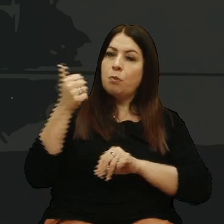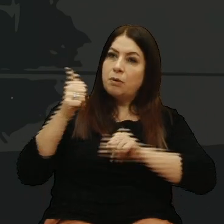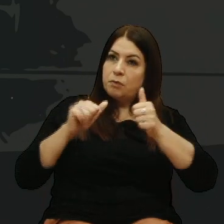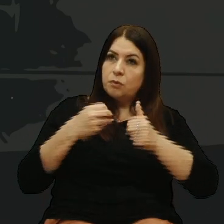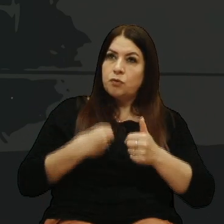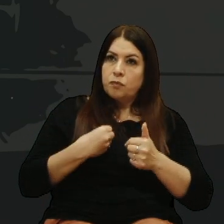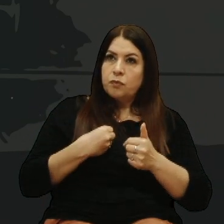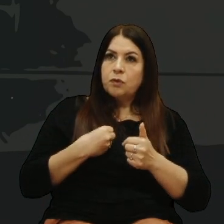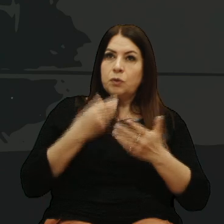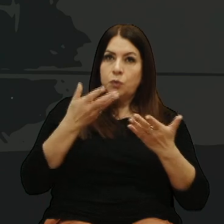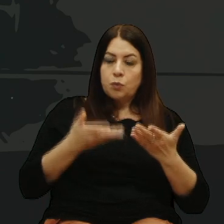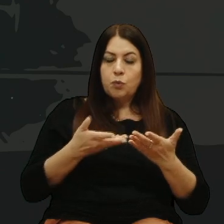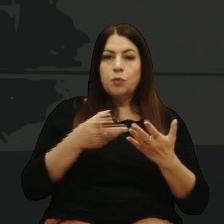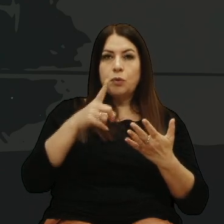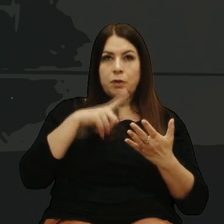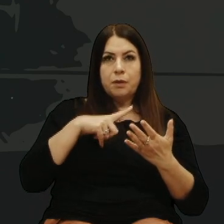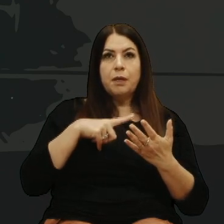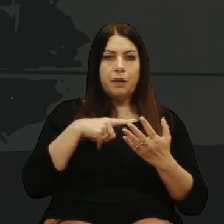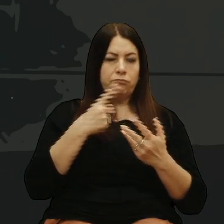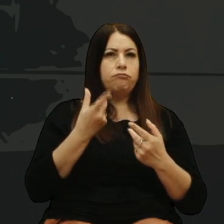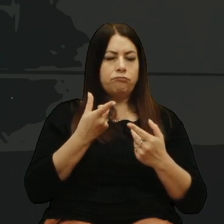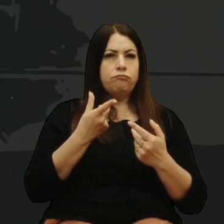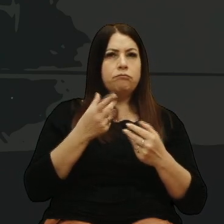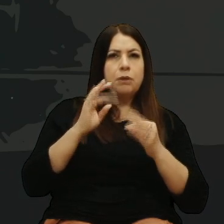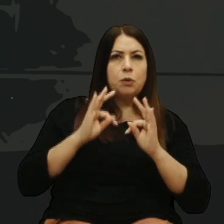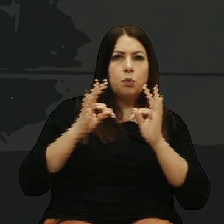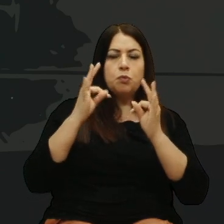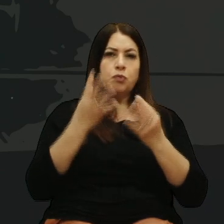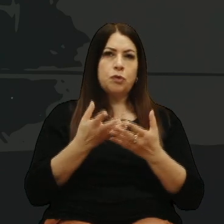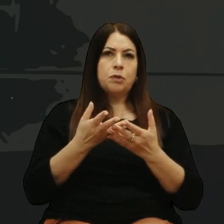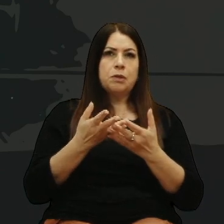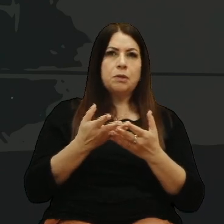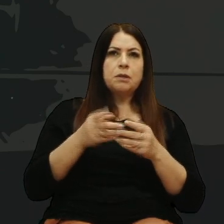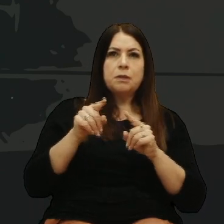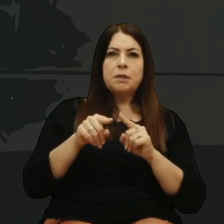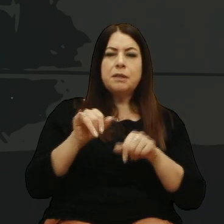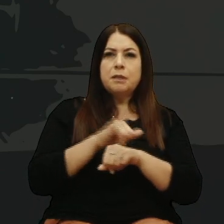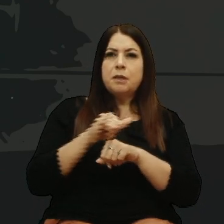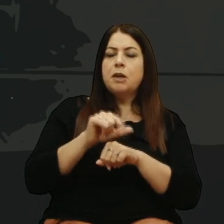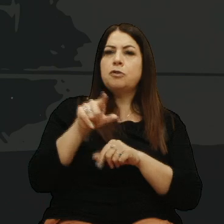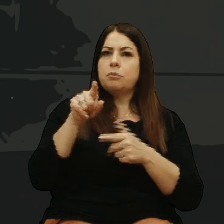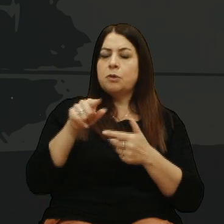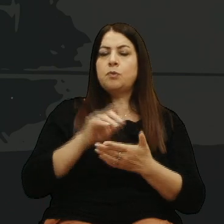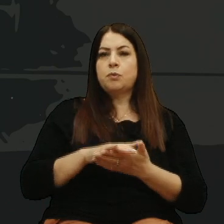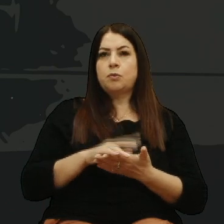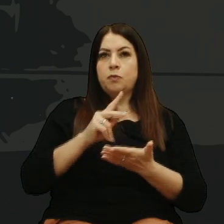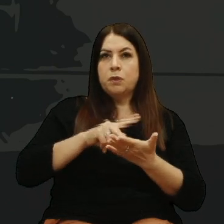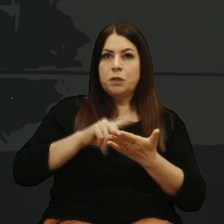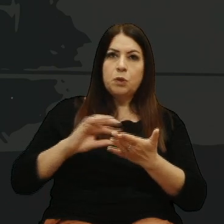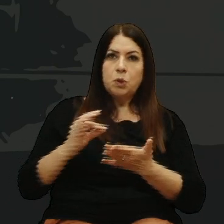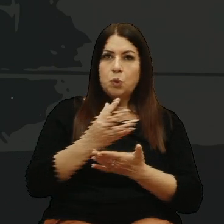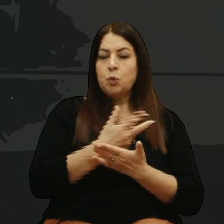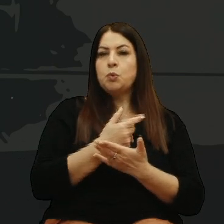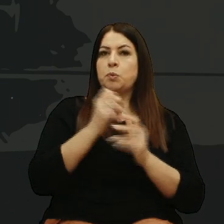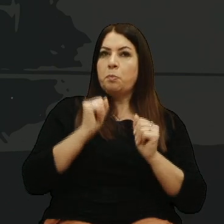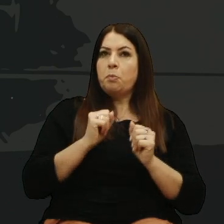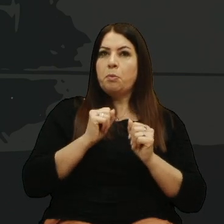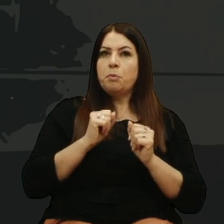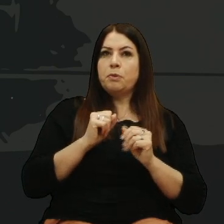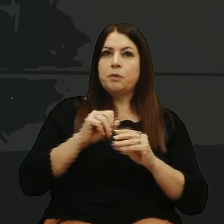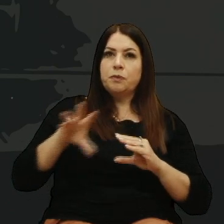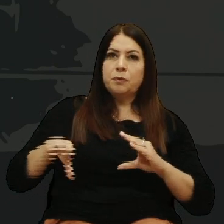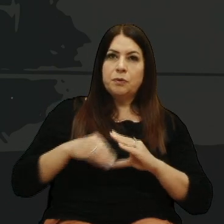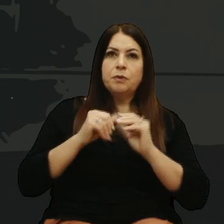vida. E hoje existe mecanismo, existe tecnologia para que, de fato, todos possam,